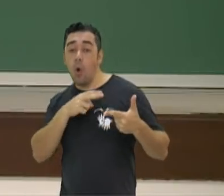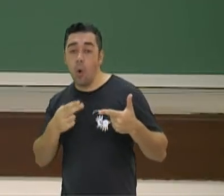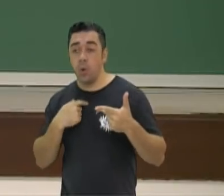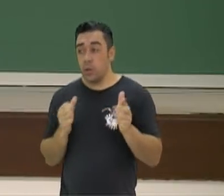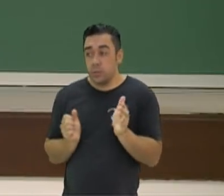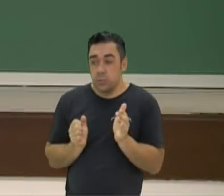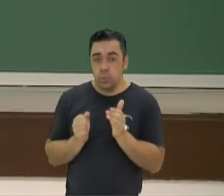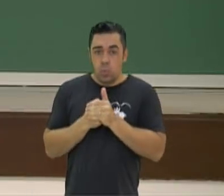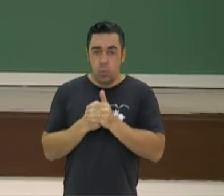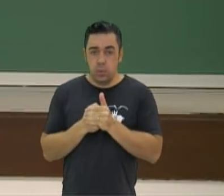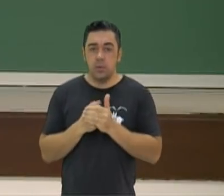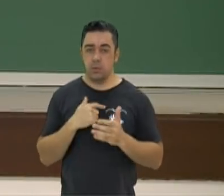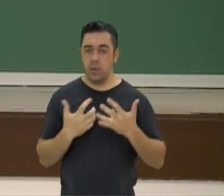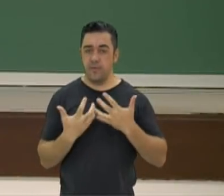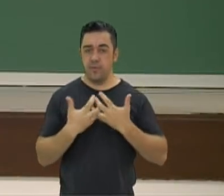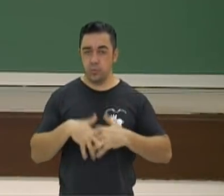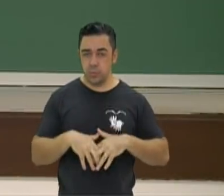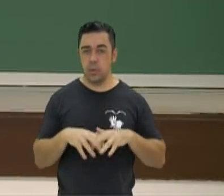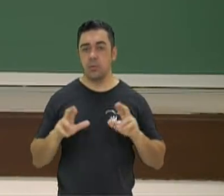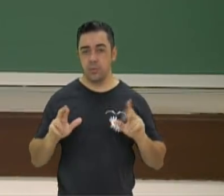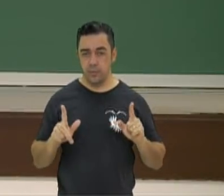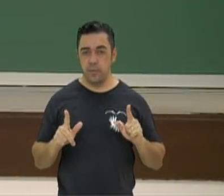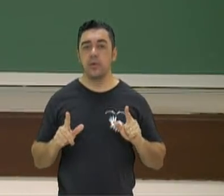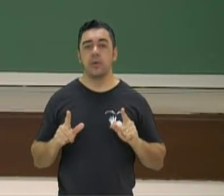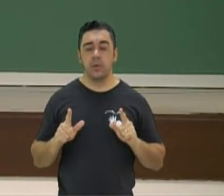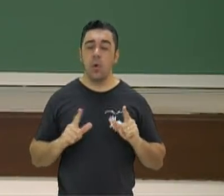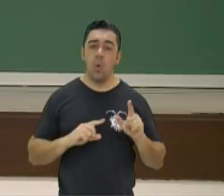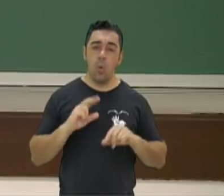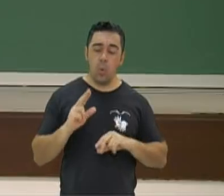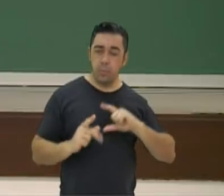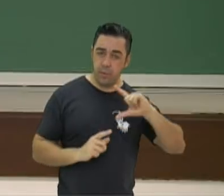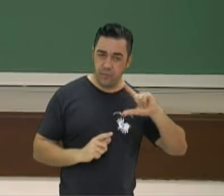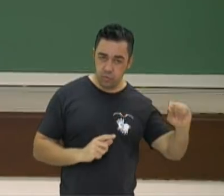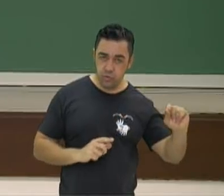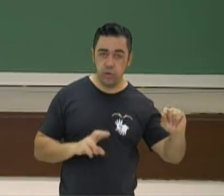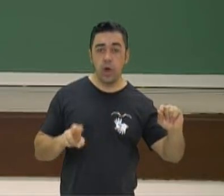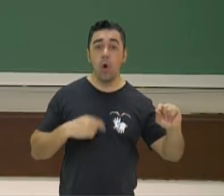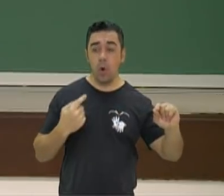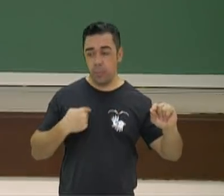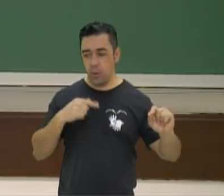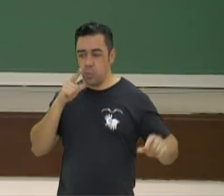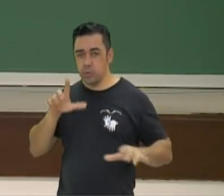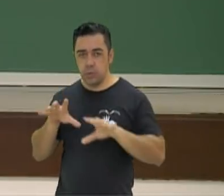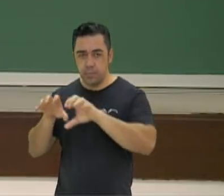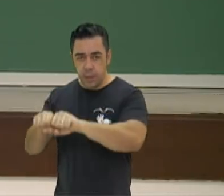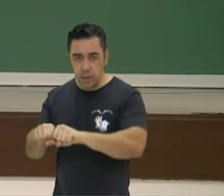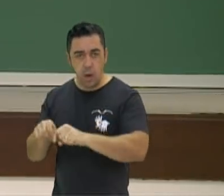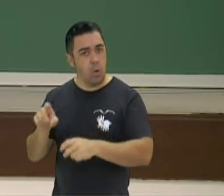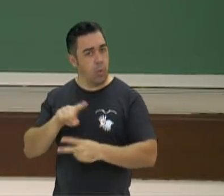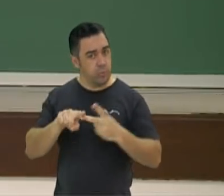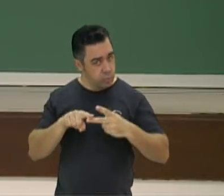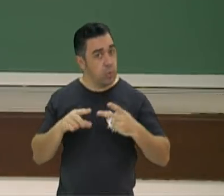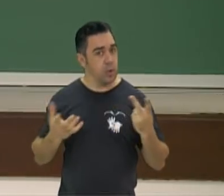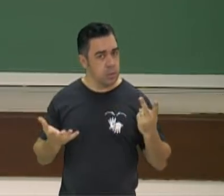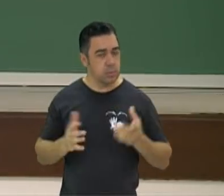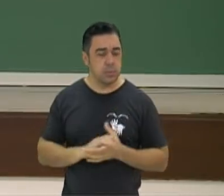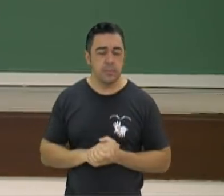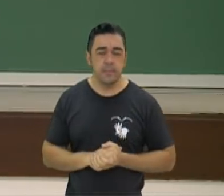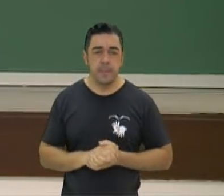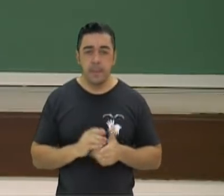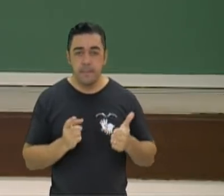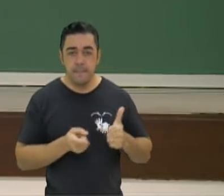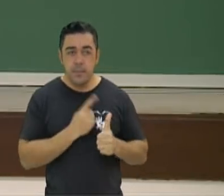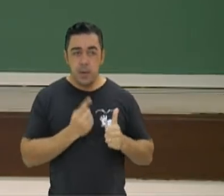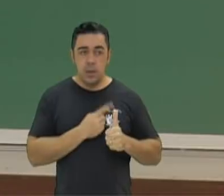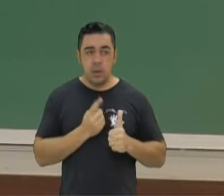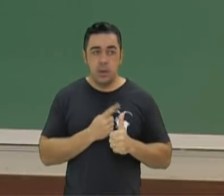Tem funções que, dependendo da espécie, pode ser ou para fugir do predador, ou para se tornar um predador melhor. Ou para as duas coisas, inclusive. Então, primeiro,